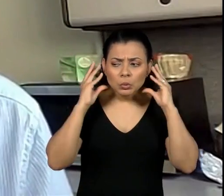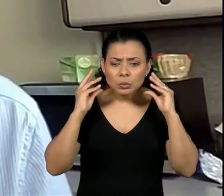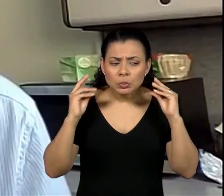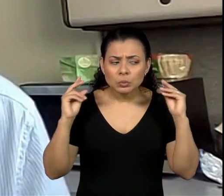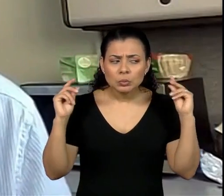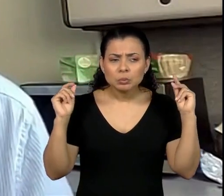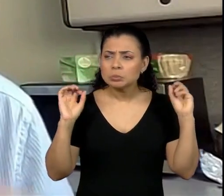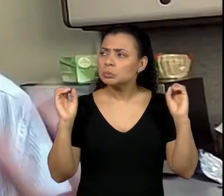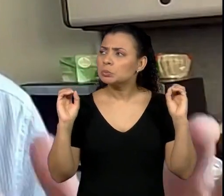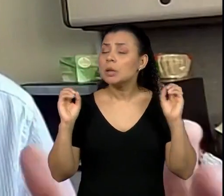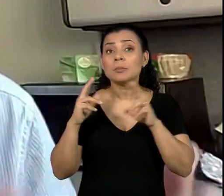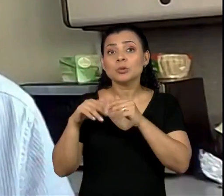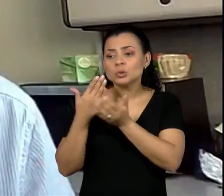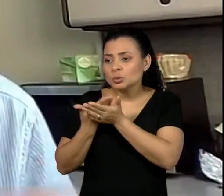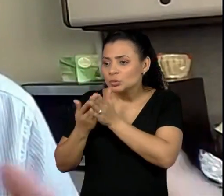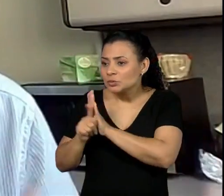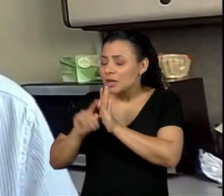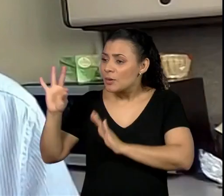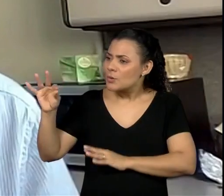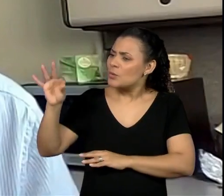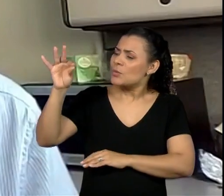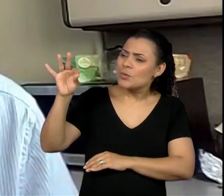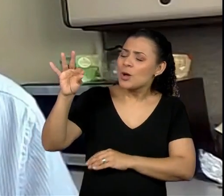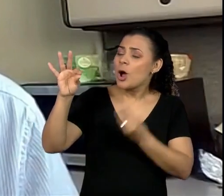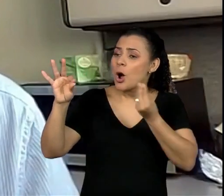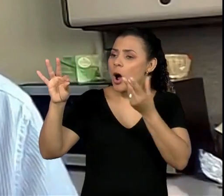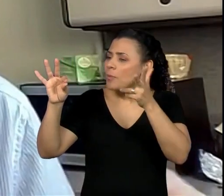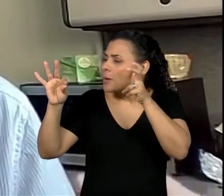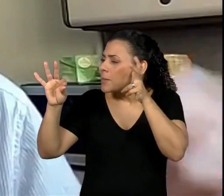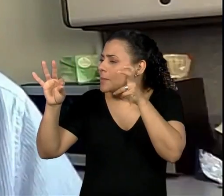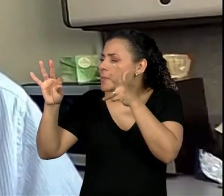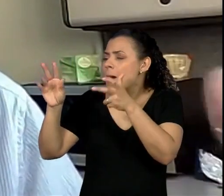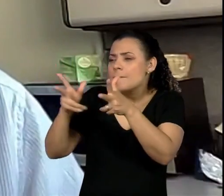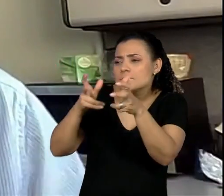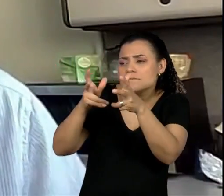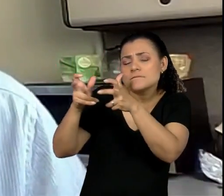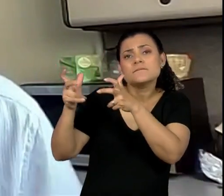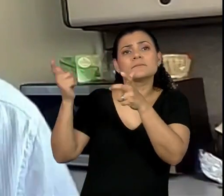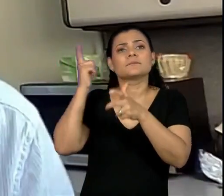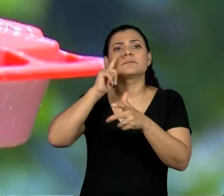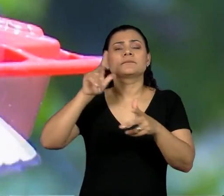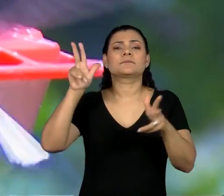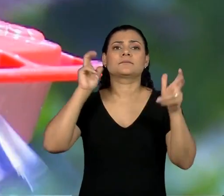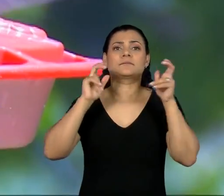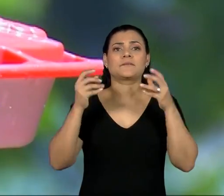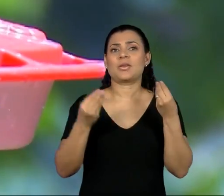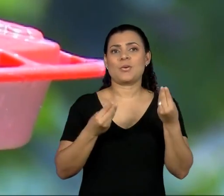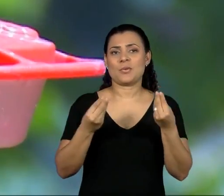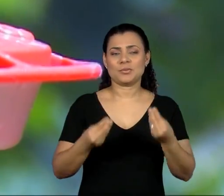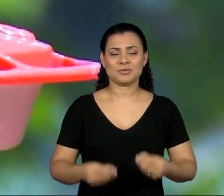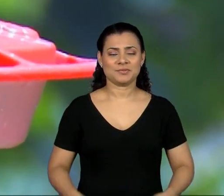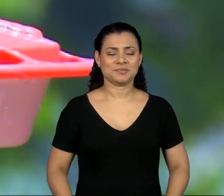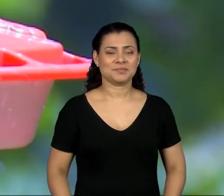essa espécie, a gente possa entender melhor quais são os mecanismos que nos possibilitam ouvir altas frequências.